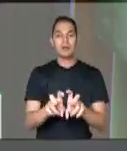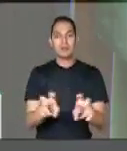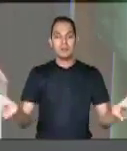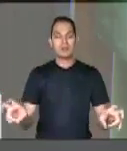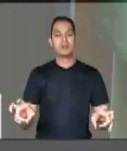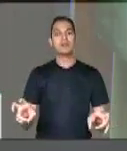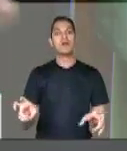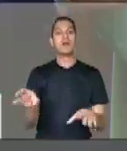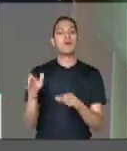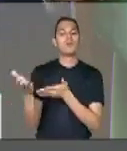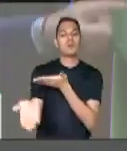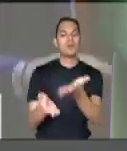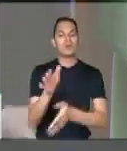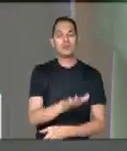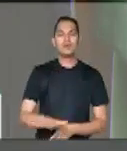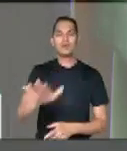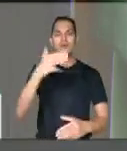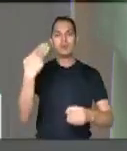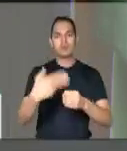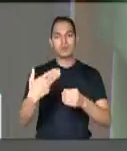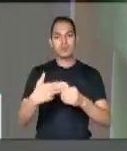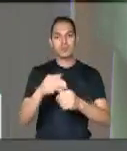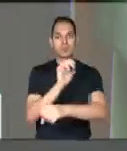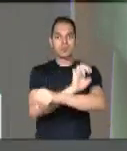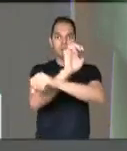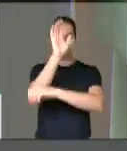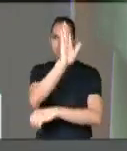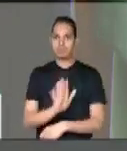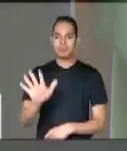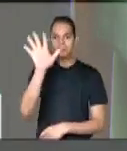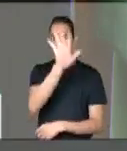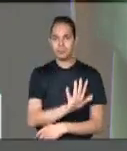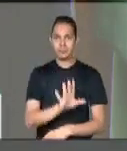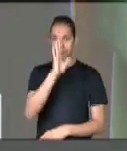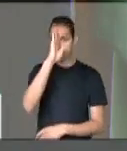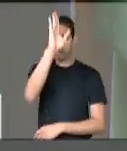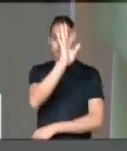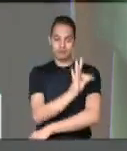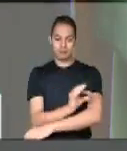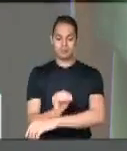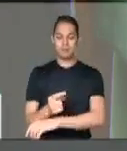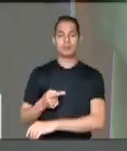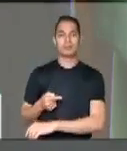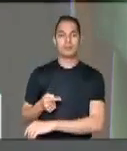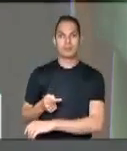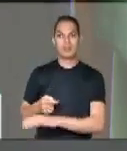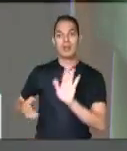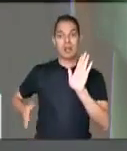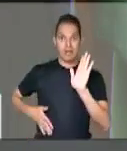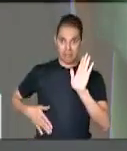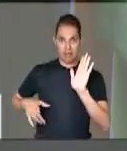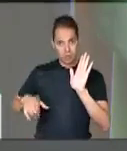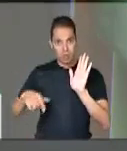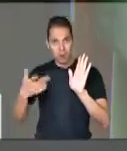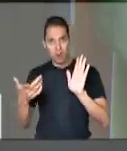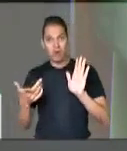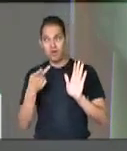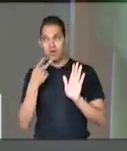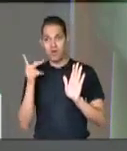atender todos os municípios nos estados brasileiros, no que tange o meu estado do Tocantins. É desse vagabundo o bom